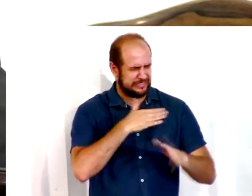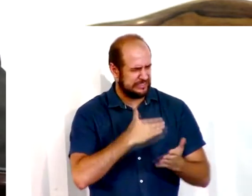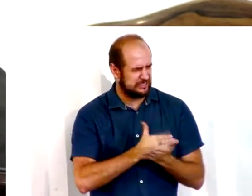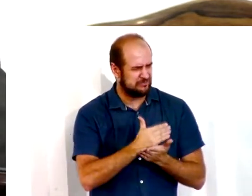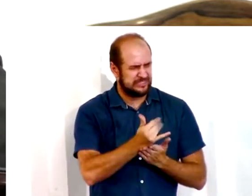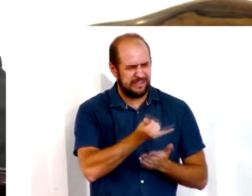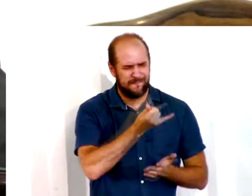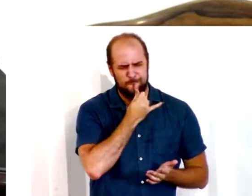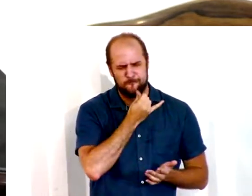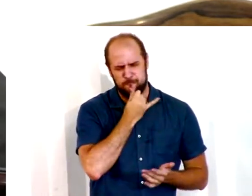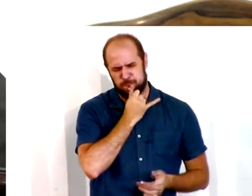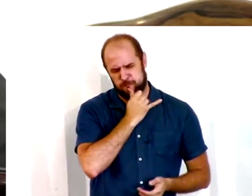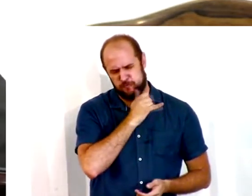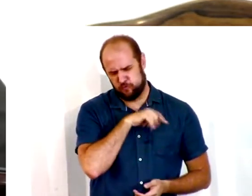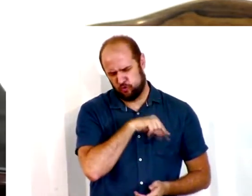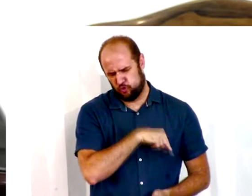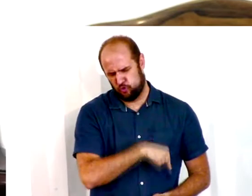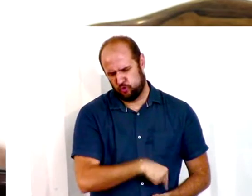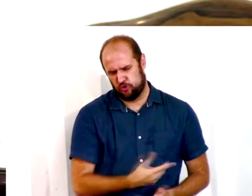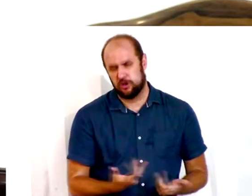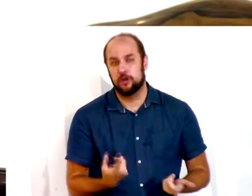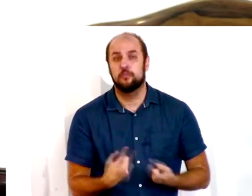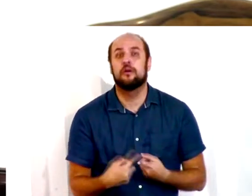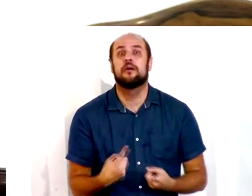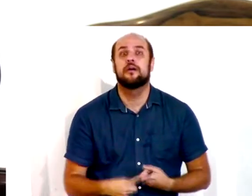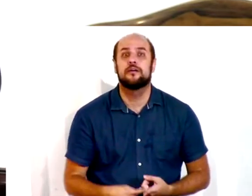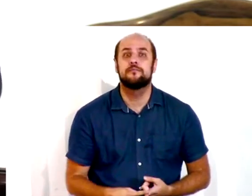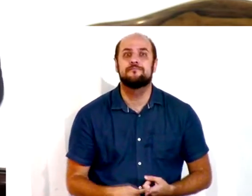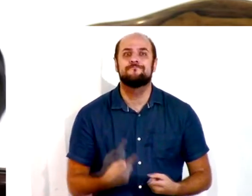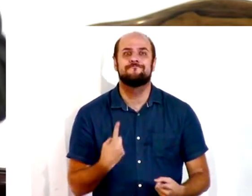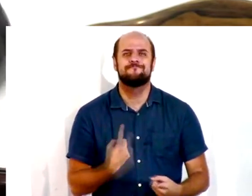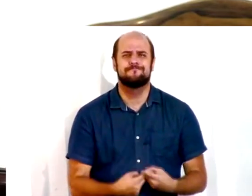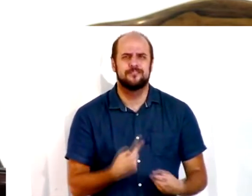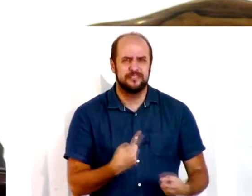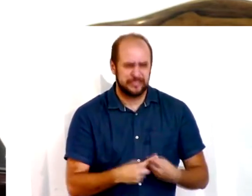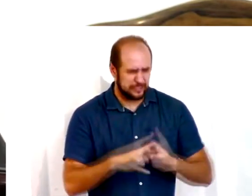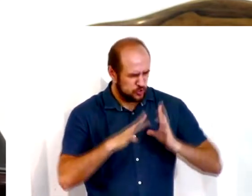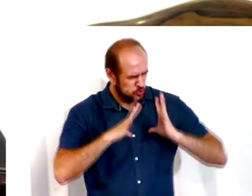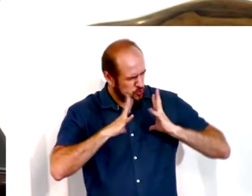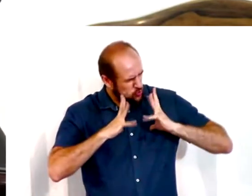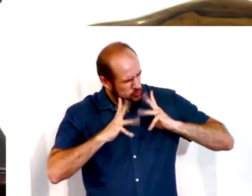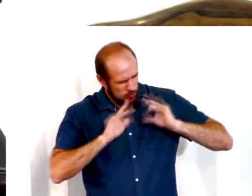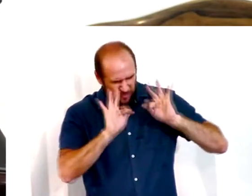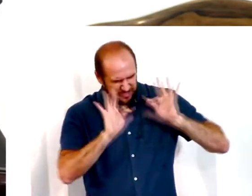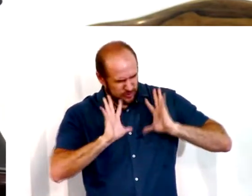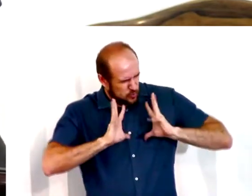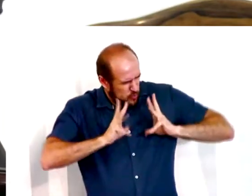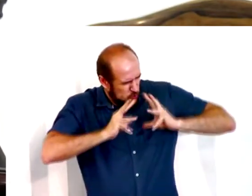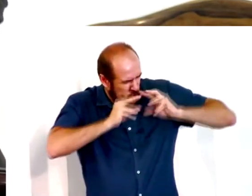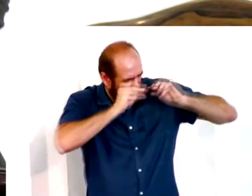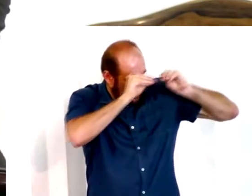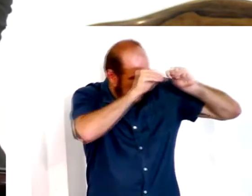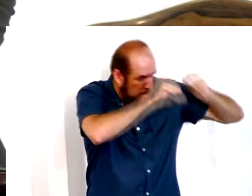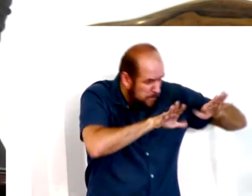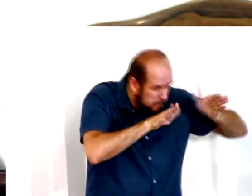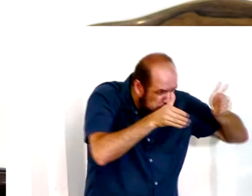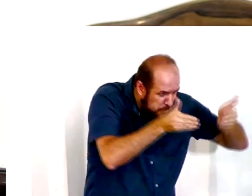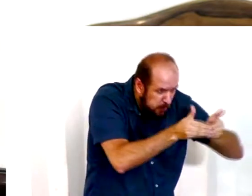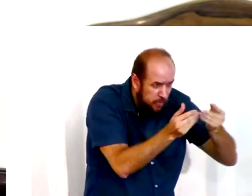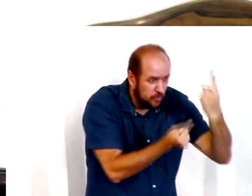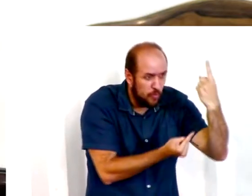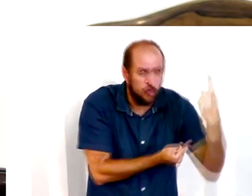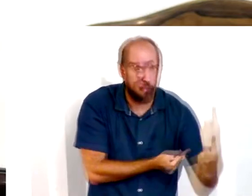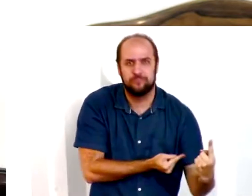muita tristeza. Sabe por quê? Porque você depositou toda a sua satisfação em um ídolo